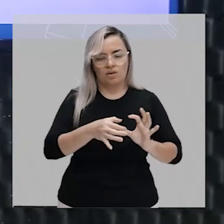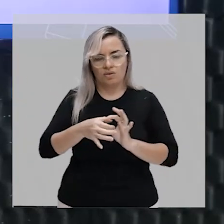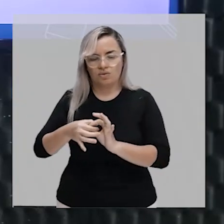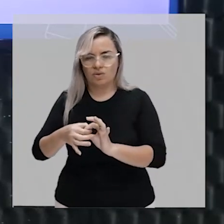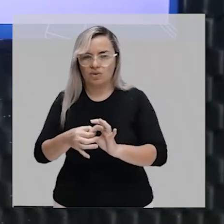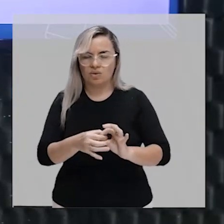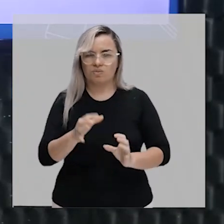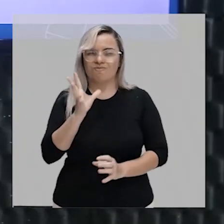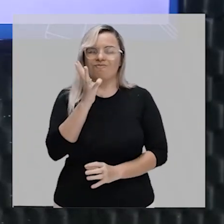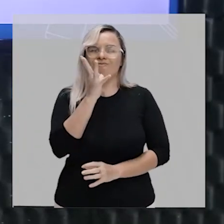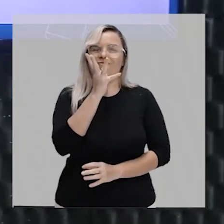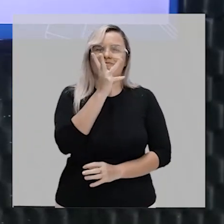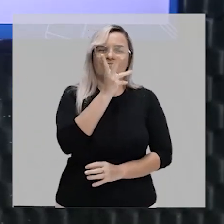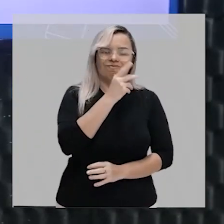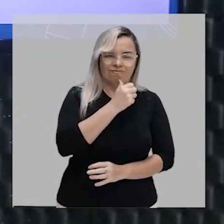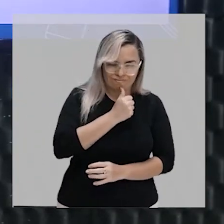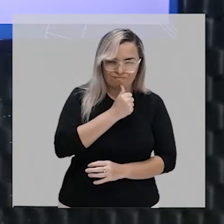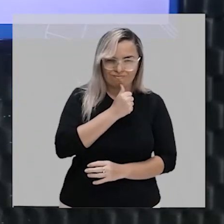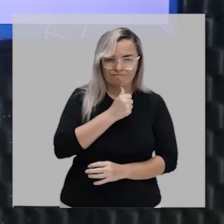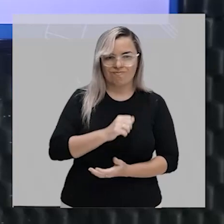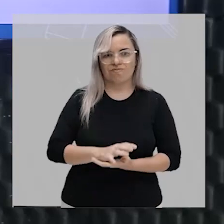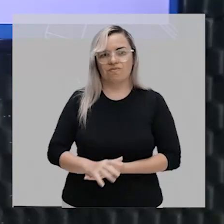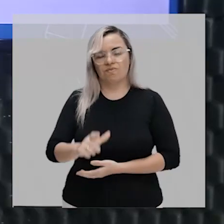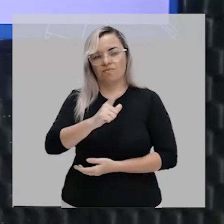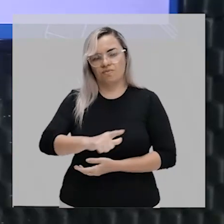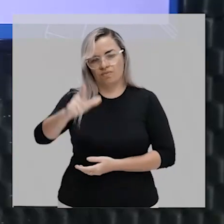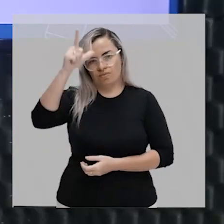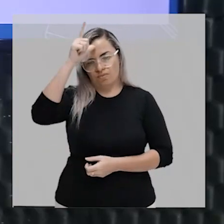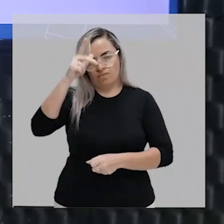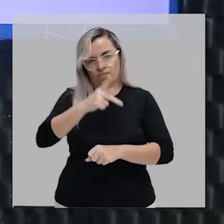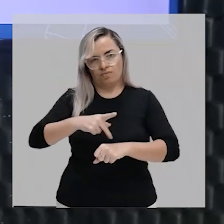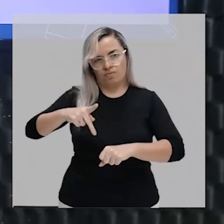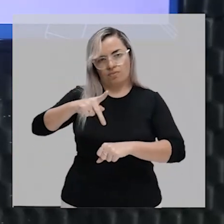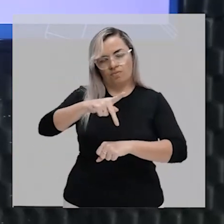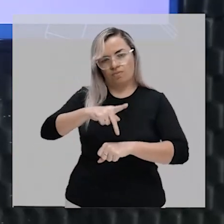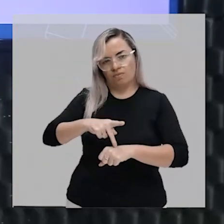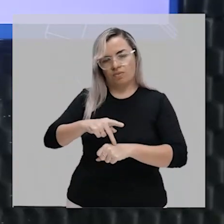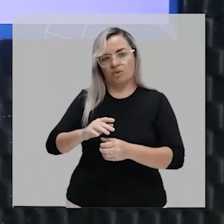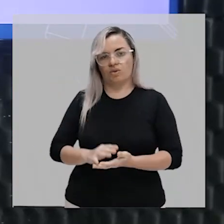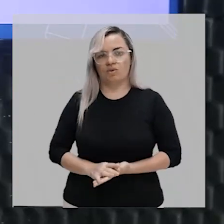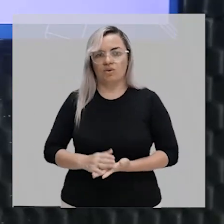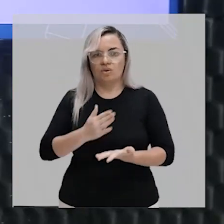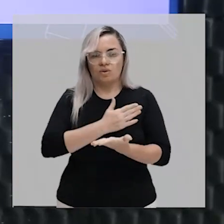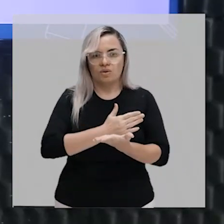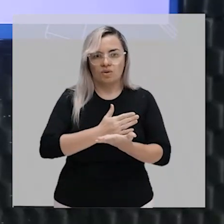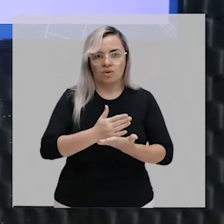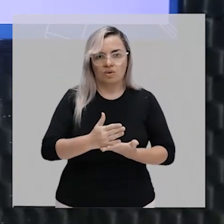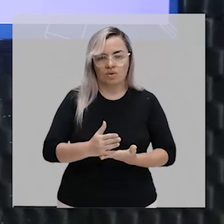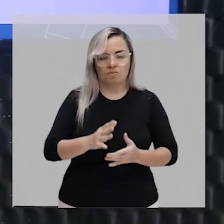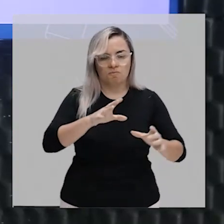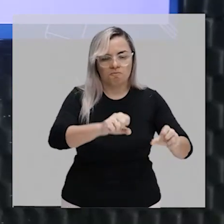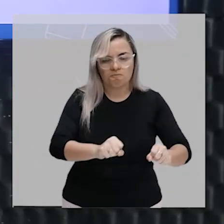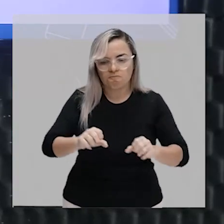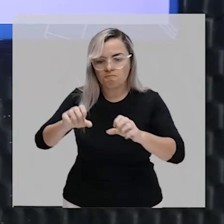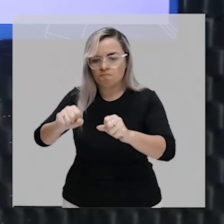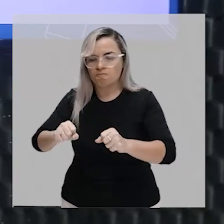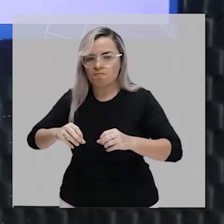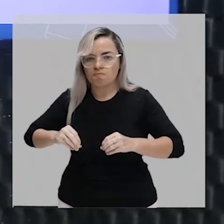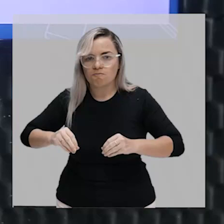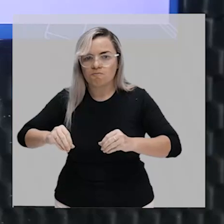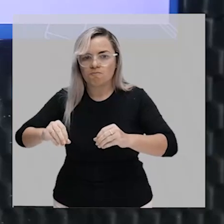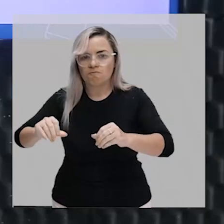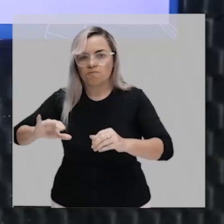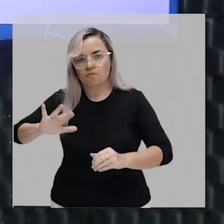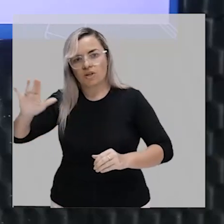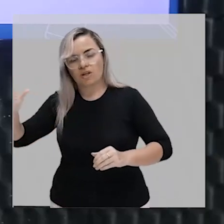tardiamente. Quando a Alemanha partiu para dominar territórios na Ásia